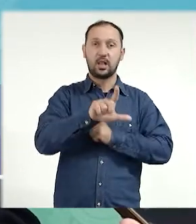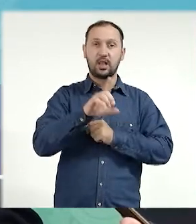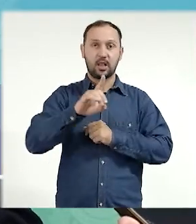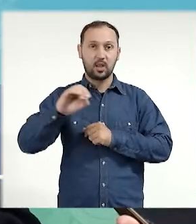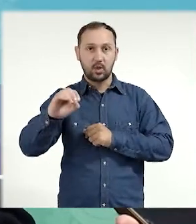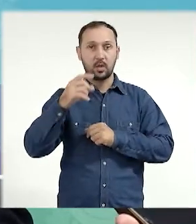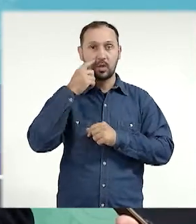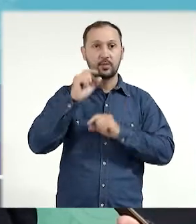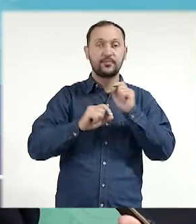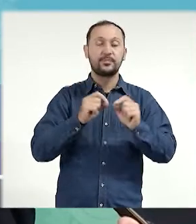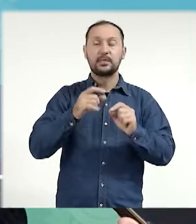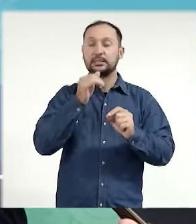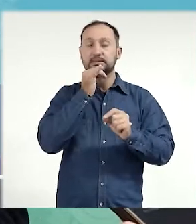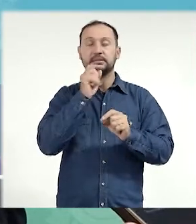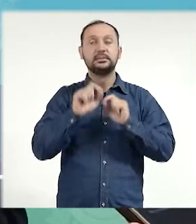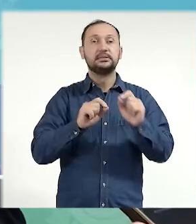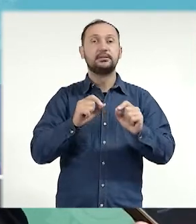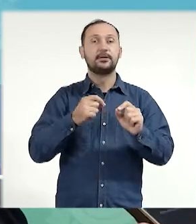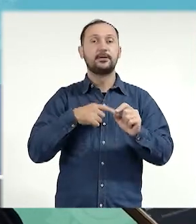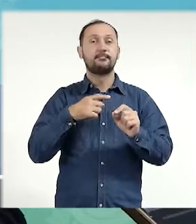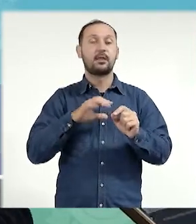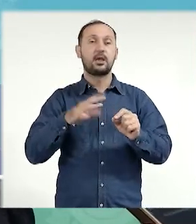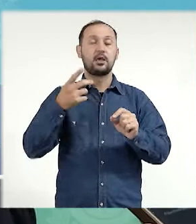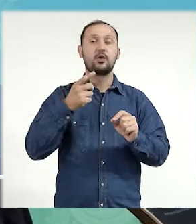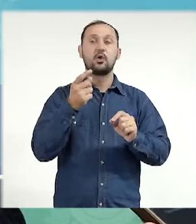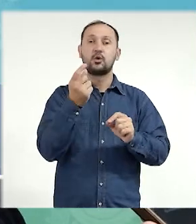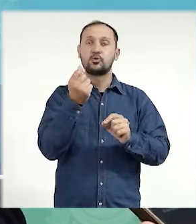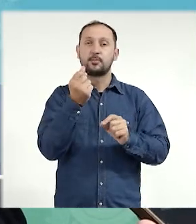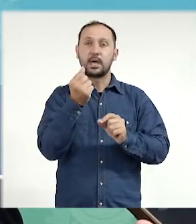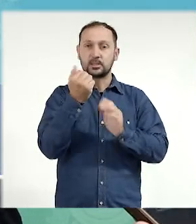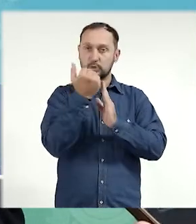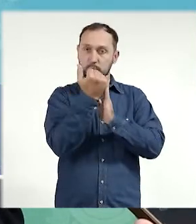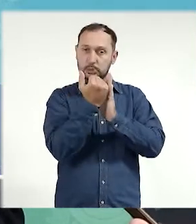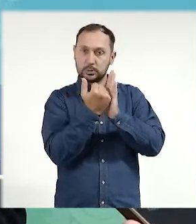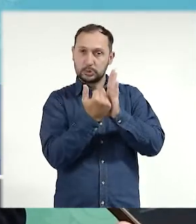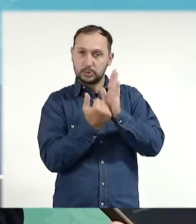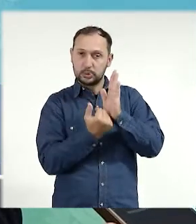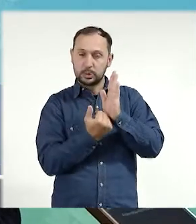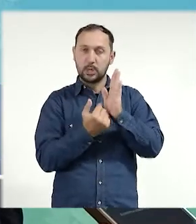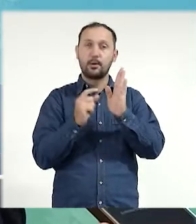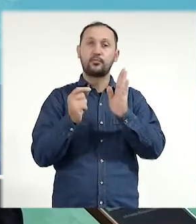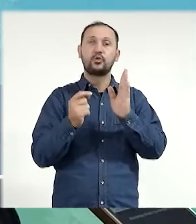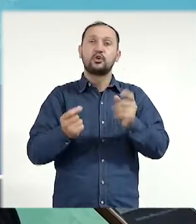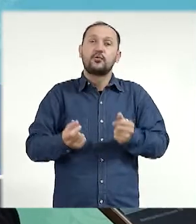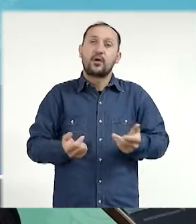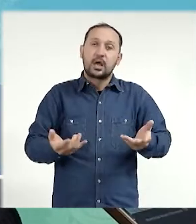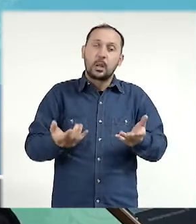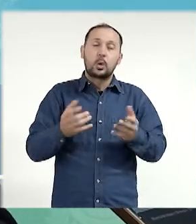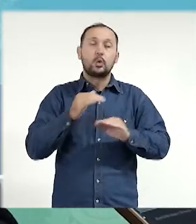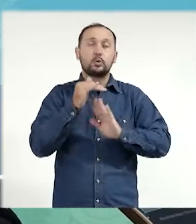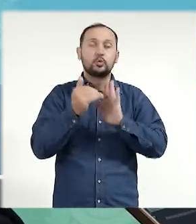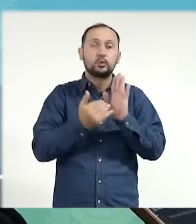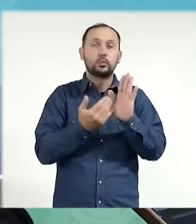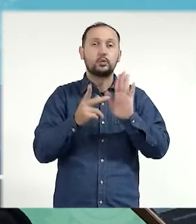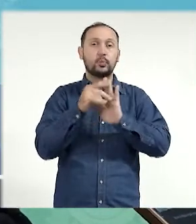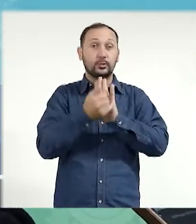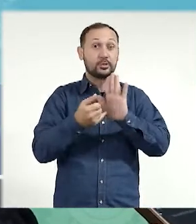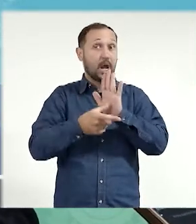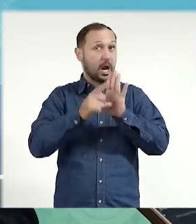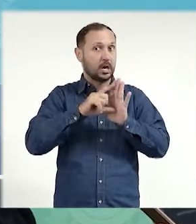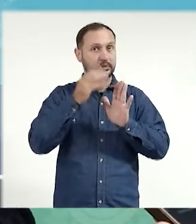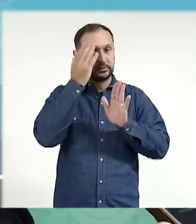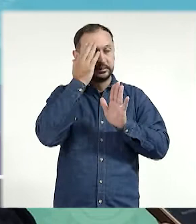responsabilidade fiscal e, obviamente, que todos os municípios têm a sua peça orçamentária e, como veio um estado como esse da